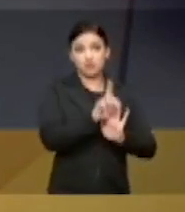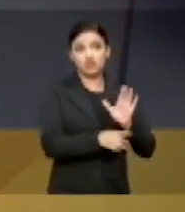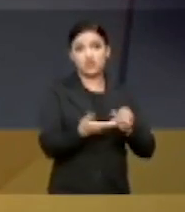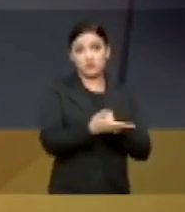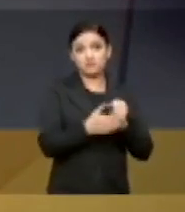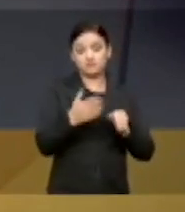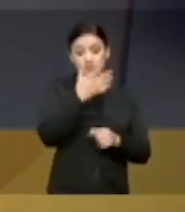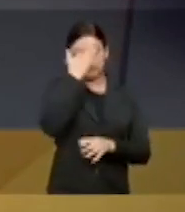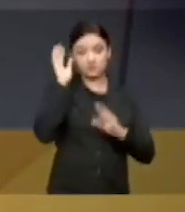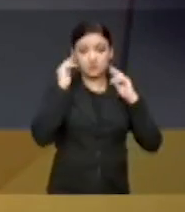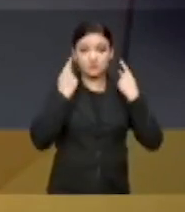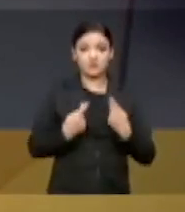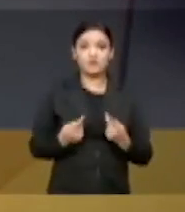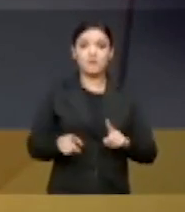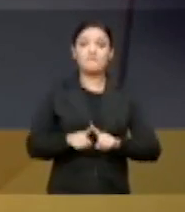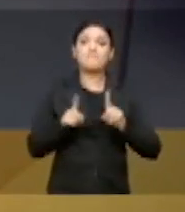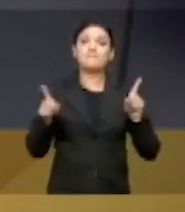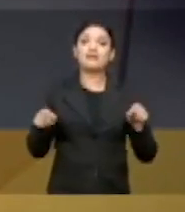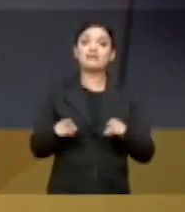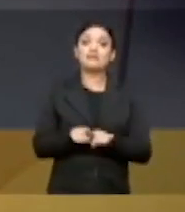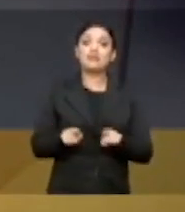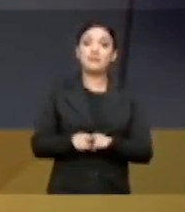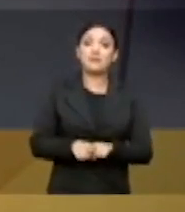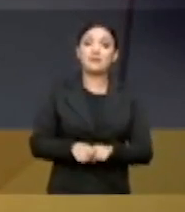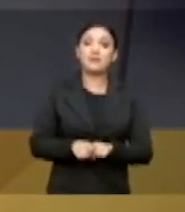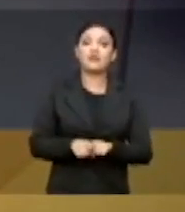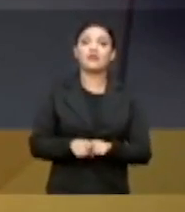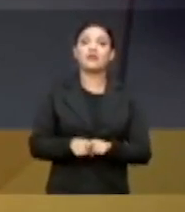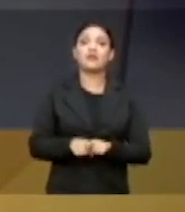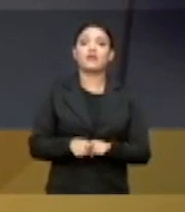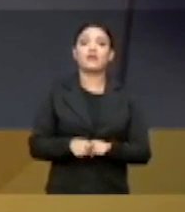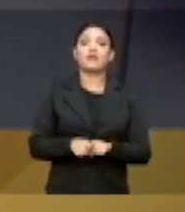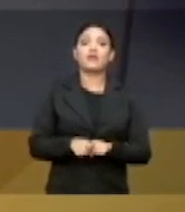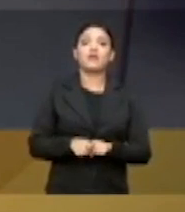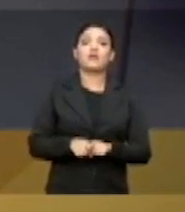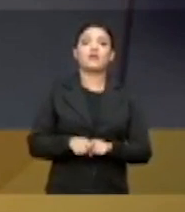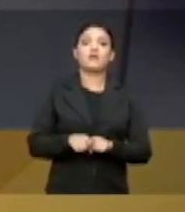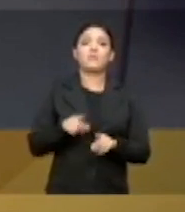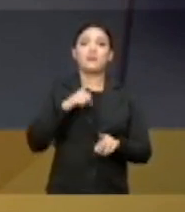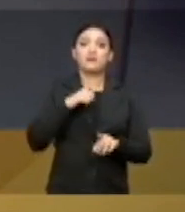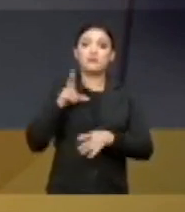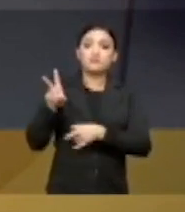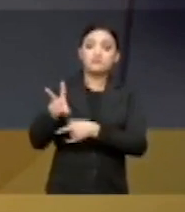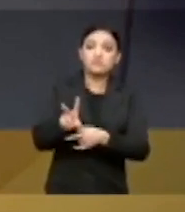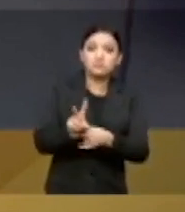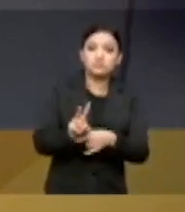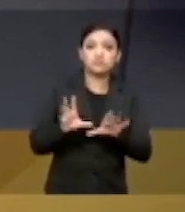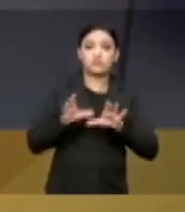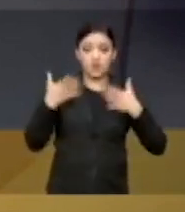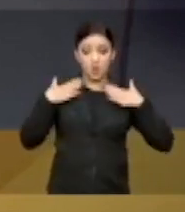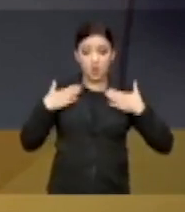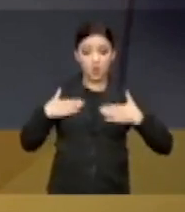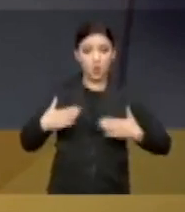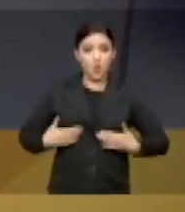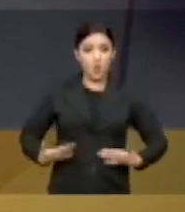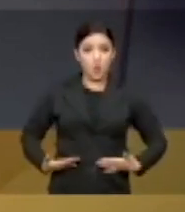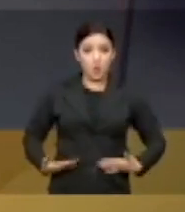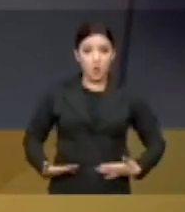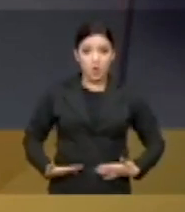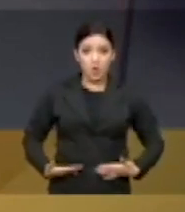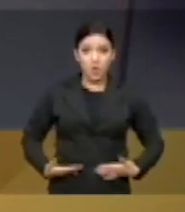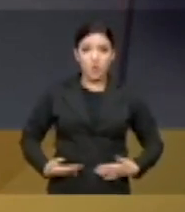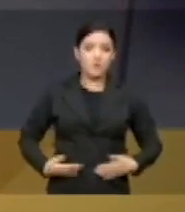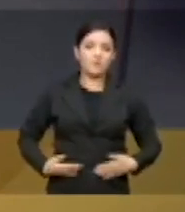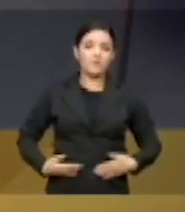Notadamente, em face das absolutas incolumidade e integridade do corpo como asilo inviolável da pessoa